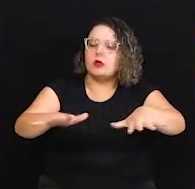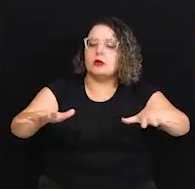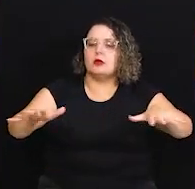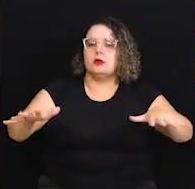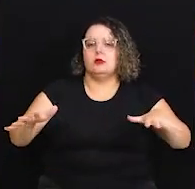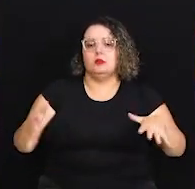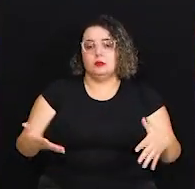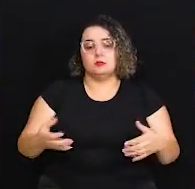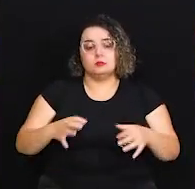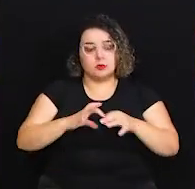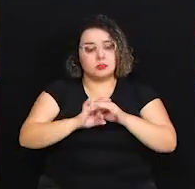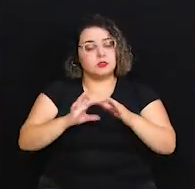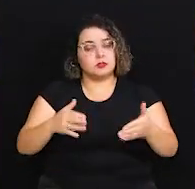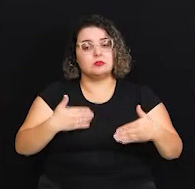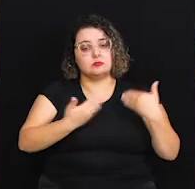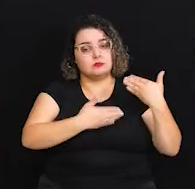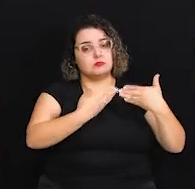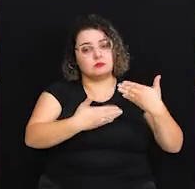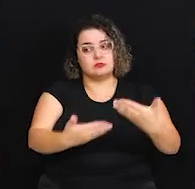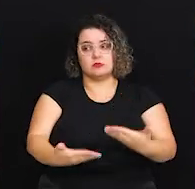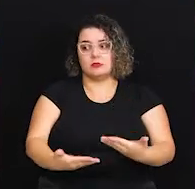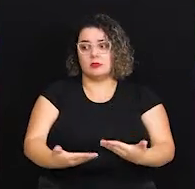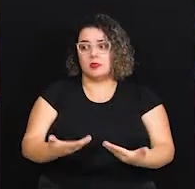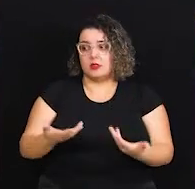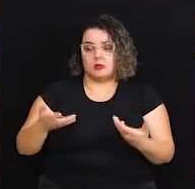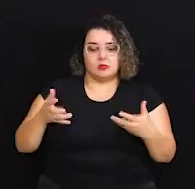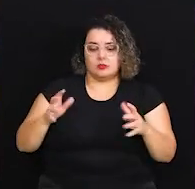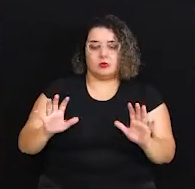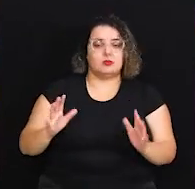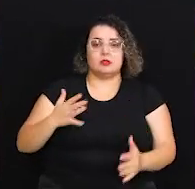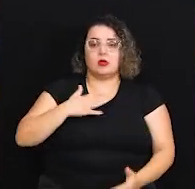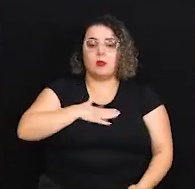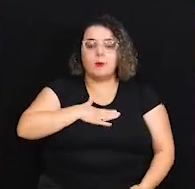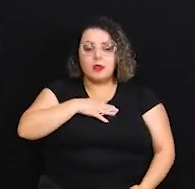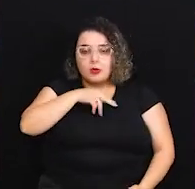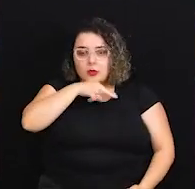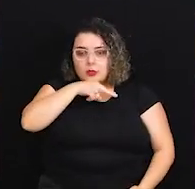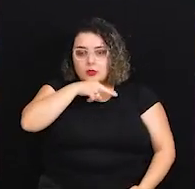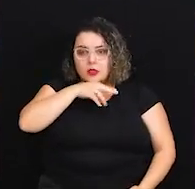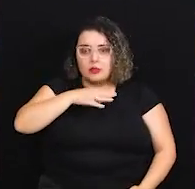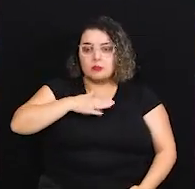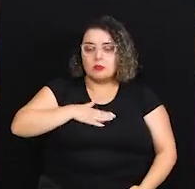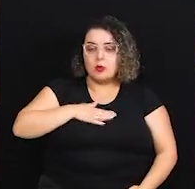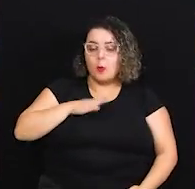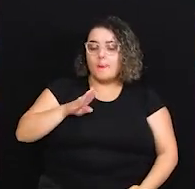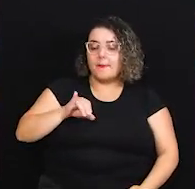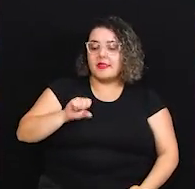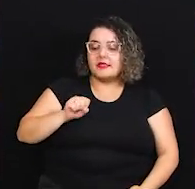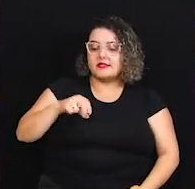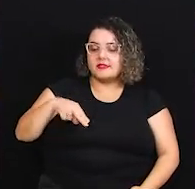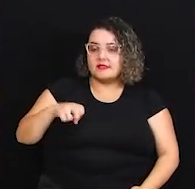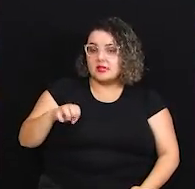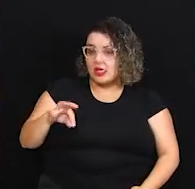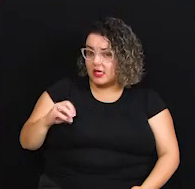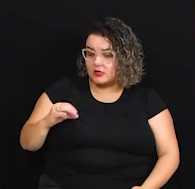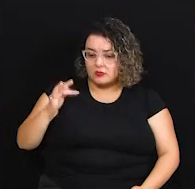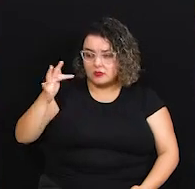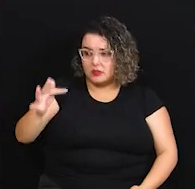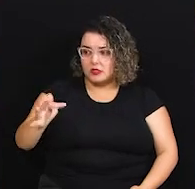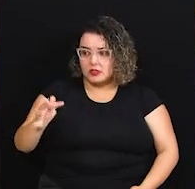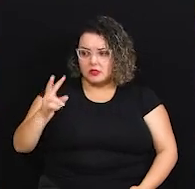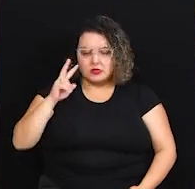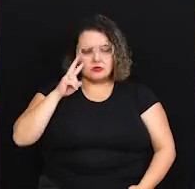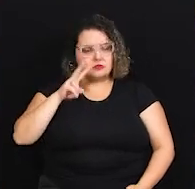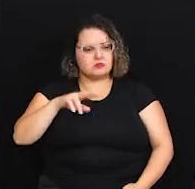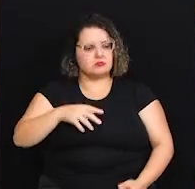né? Porque eu não queria que o meu neto, o meu bisneto, no futuro, chegasse aqui e visse uma